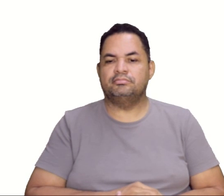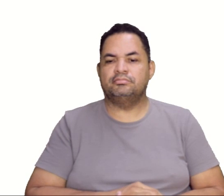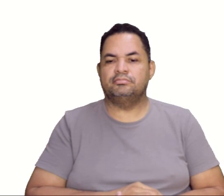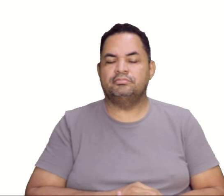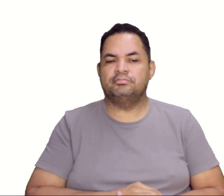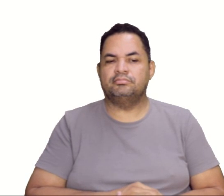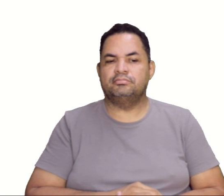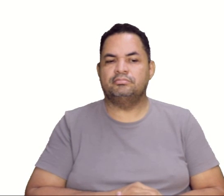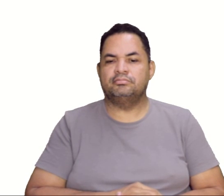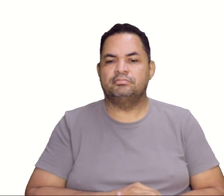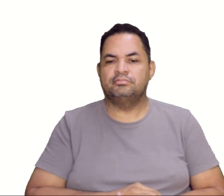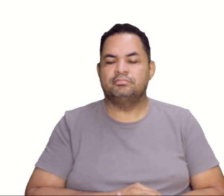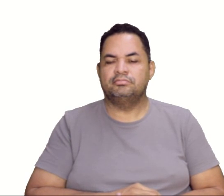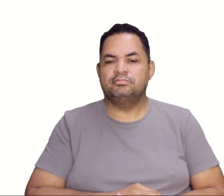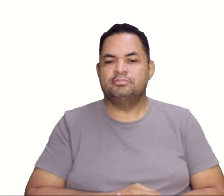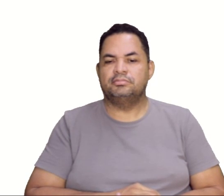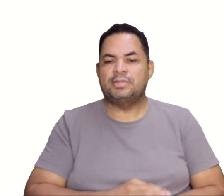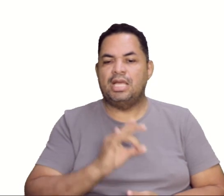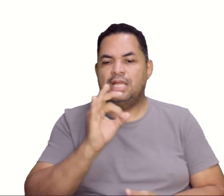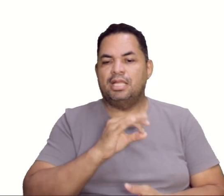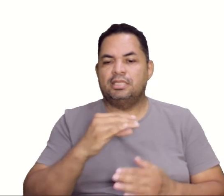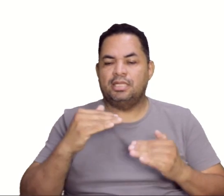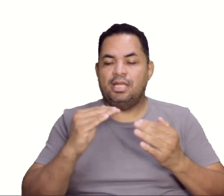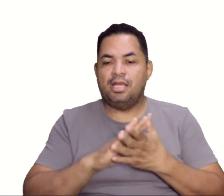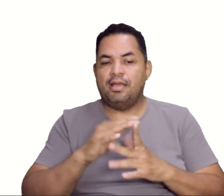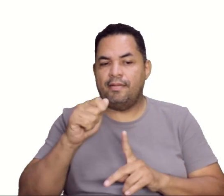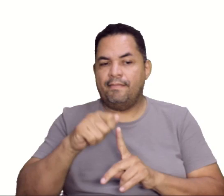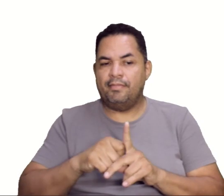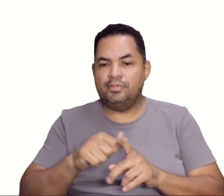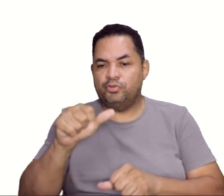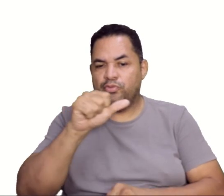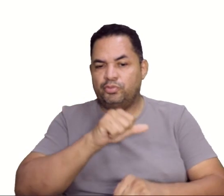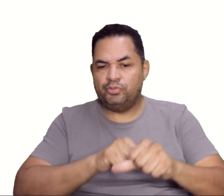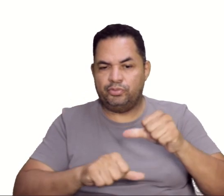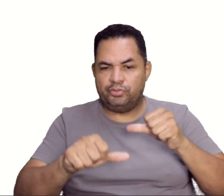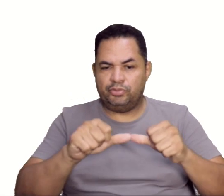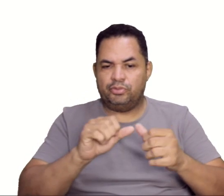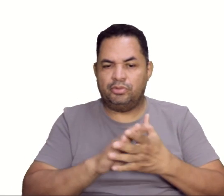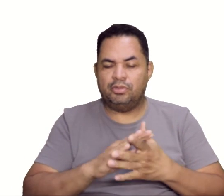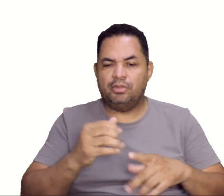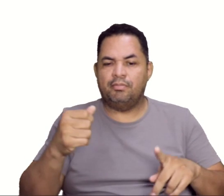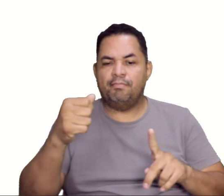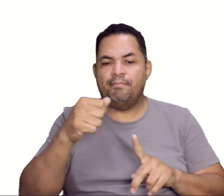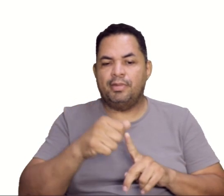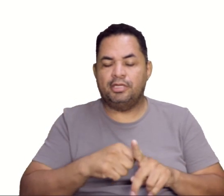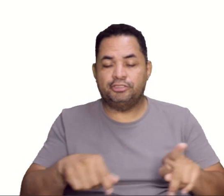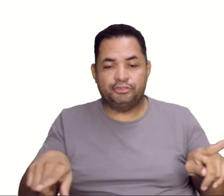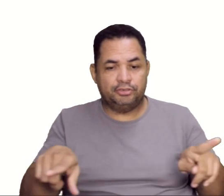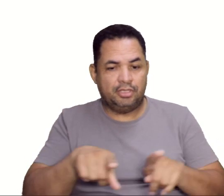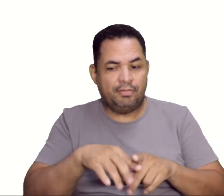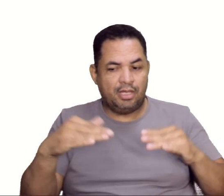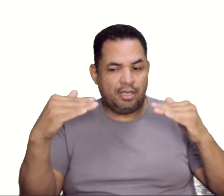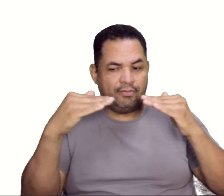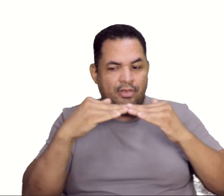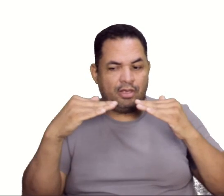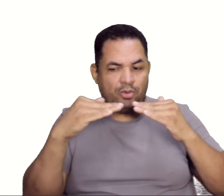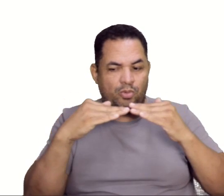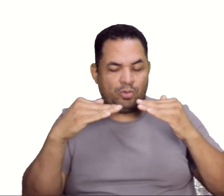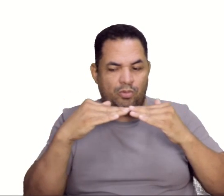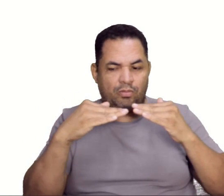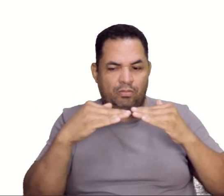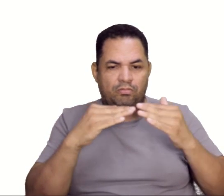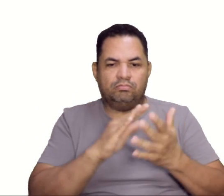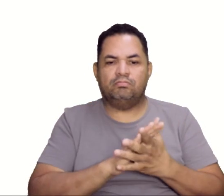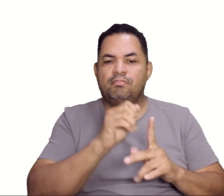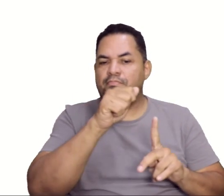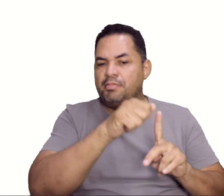tá em mês se a taxa tá em meses a gente vai passar o tempo para meses Pera aí que agora tá mes também T